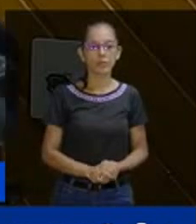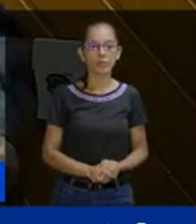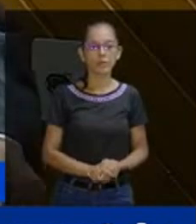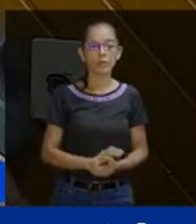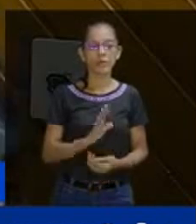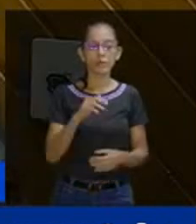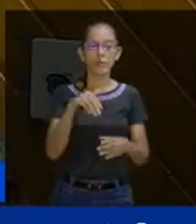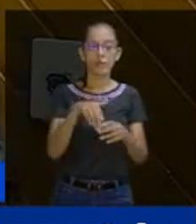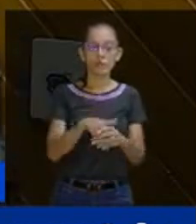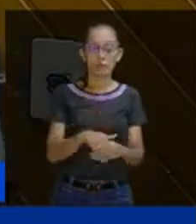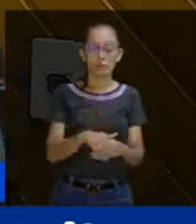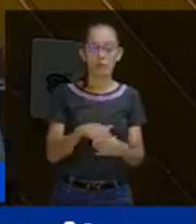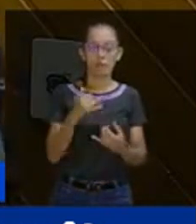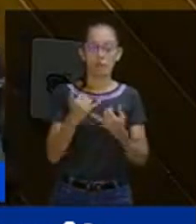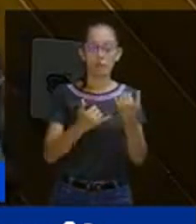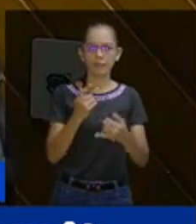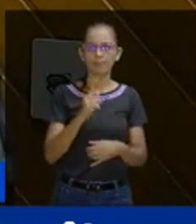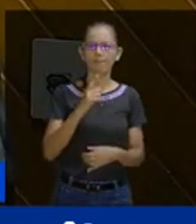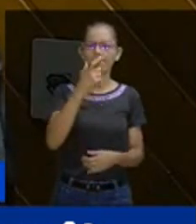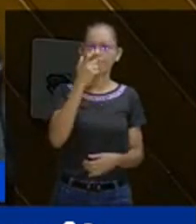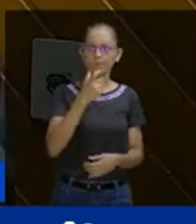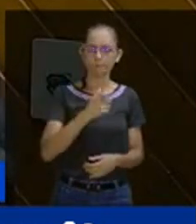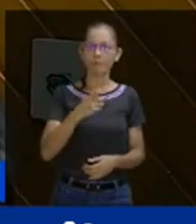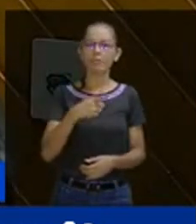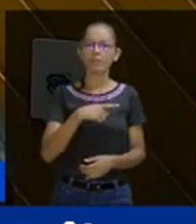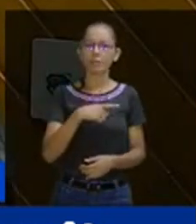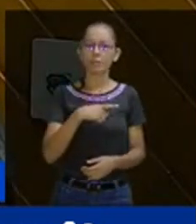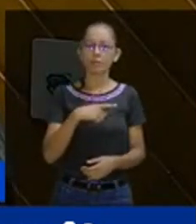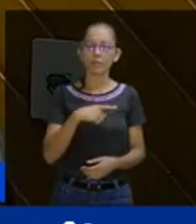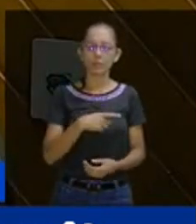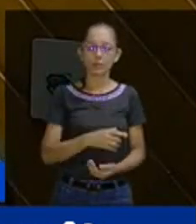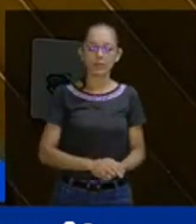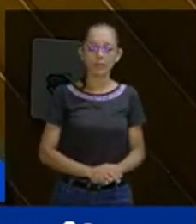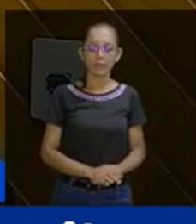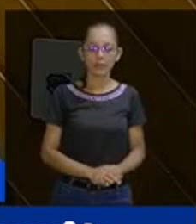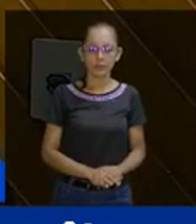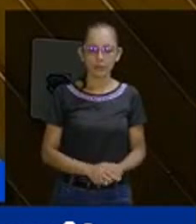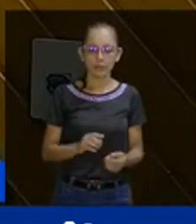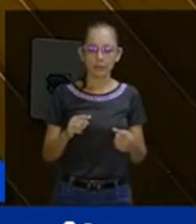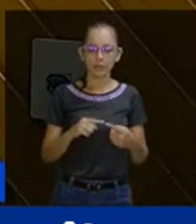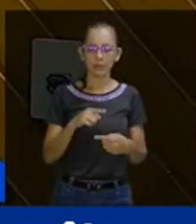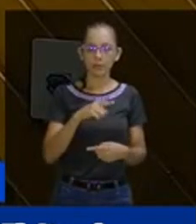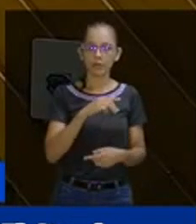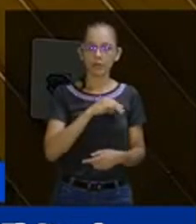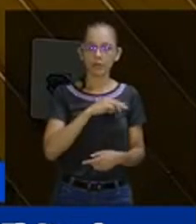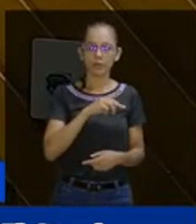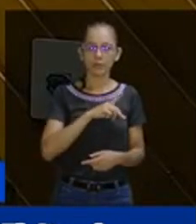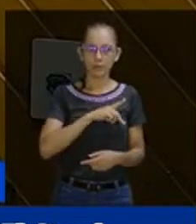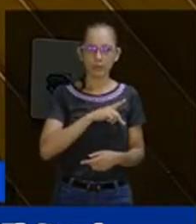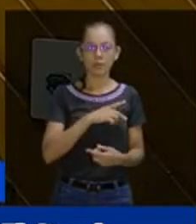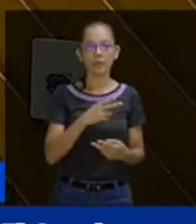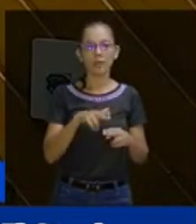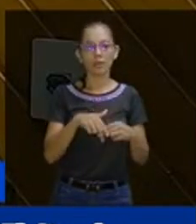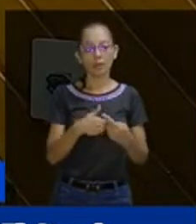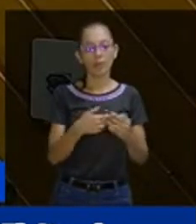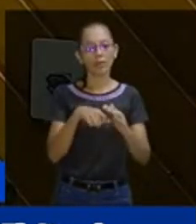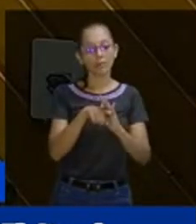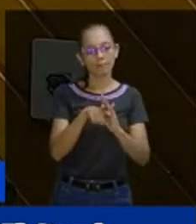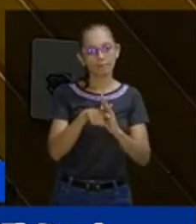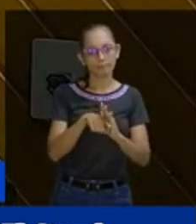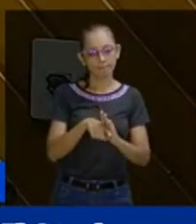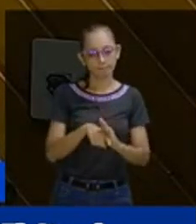seriedade das alegações apresentadas nos autos pelo Ministério Público Eleitoral, torna-se necessário um exame